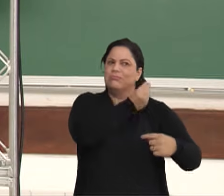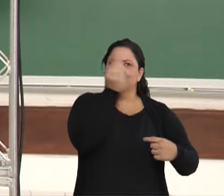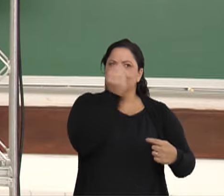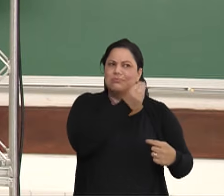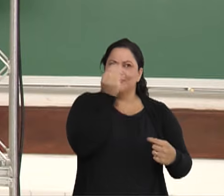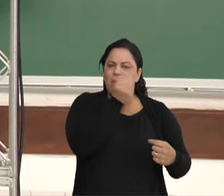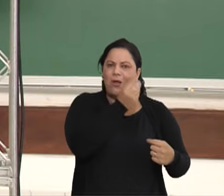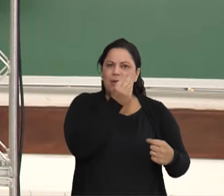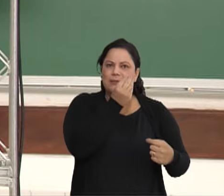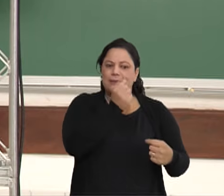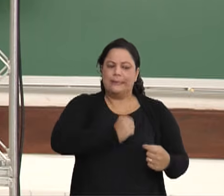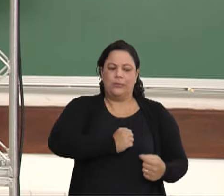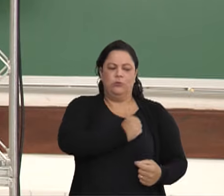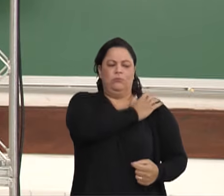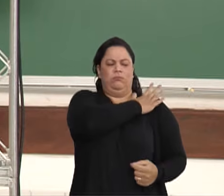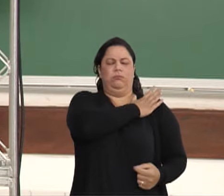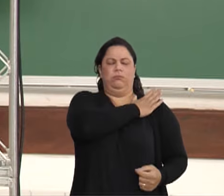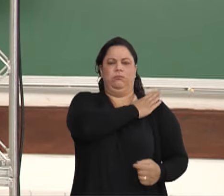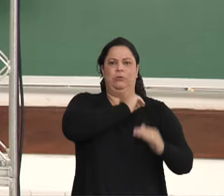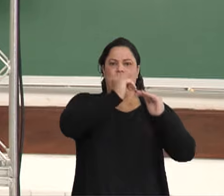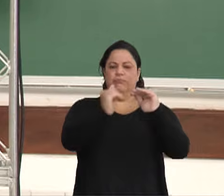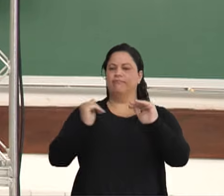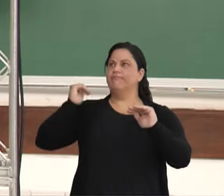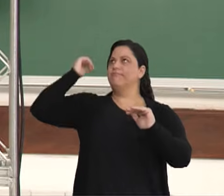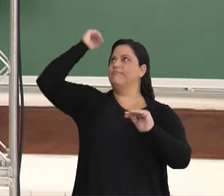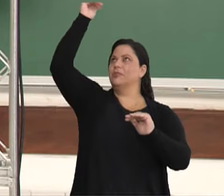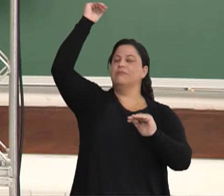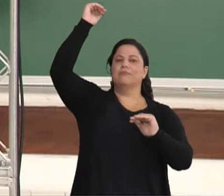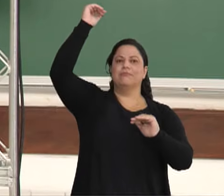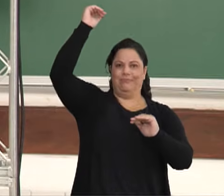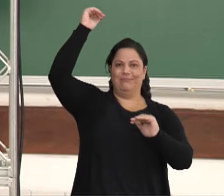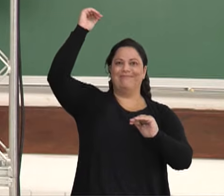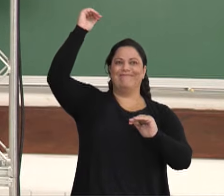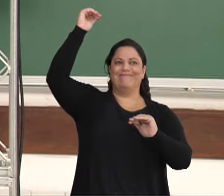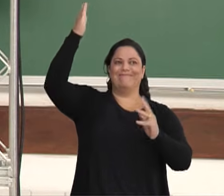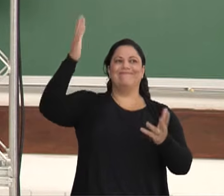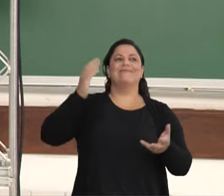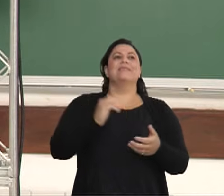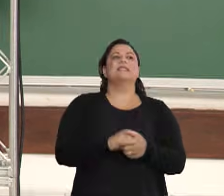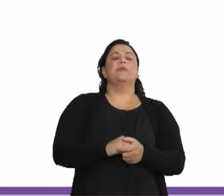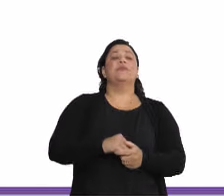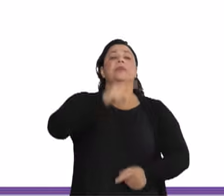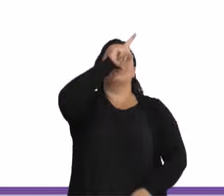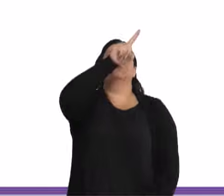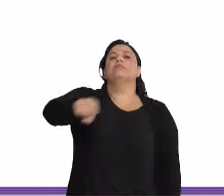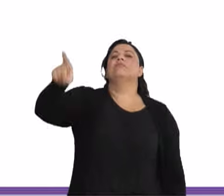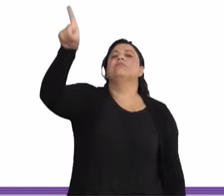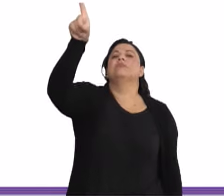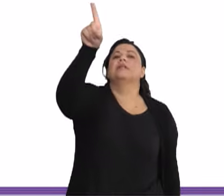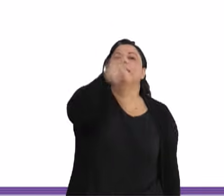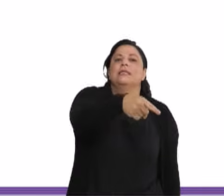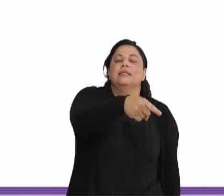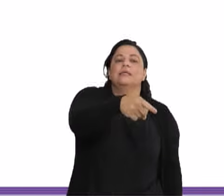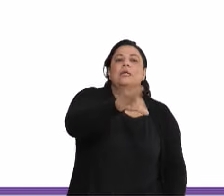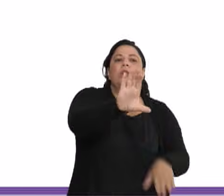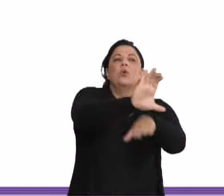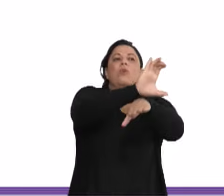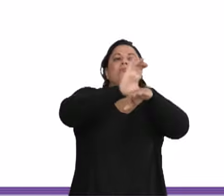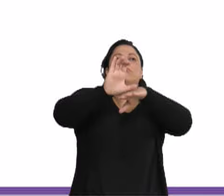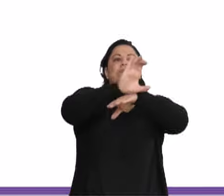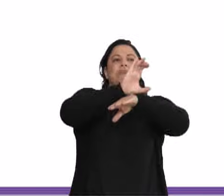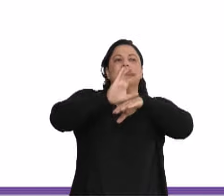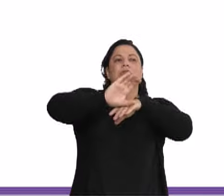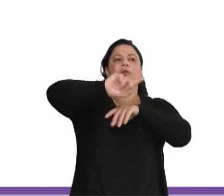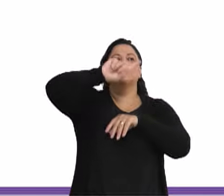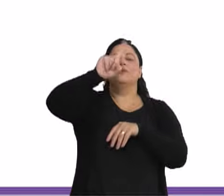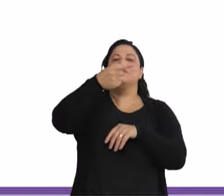novo: enfraquecer o poder das oligarquias. Boa. Ele cancelou a Constituição de